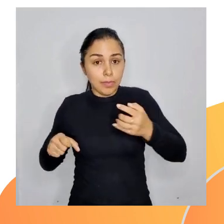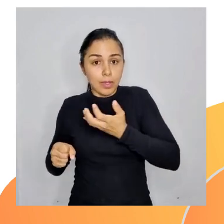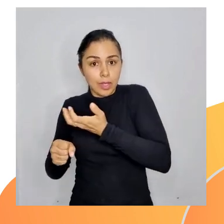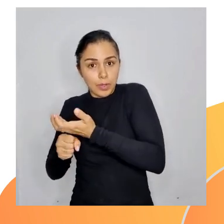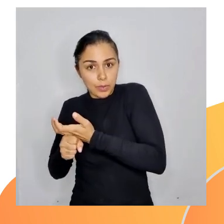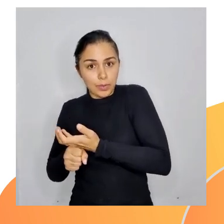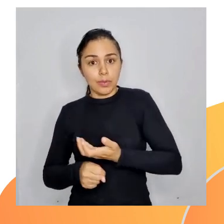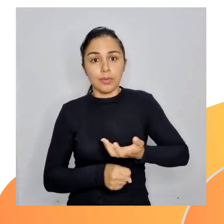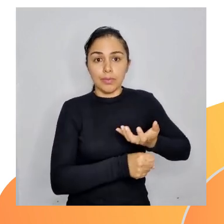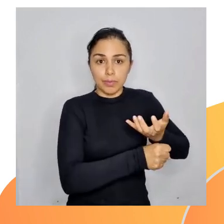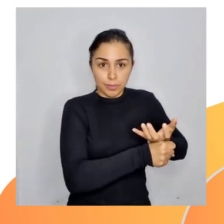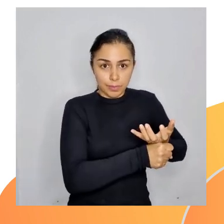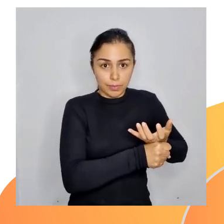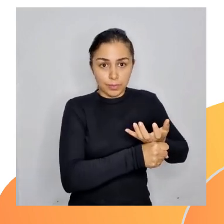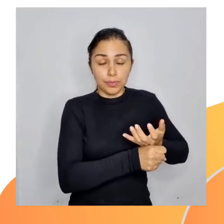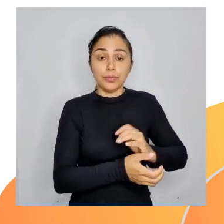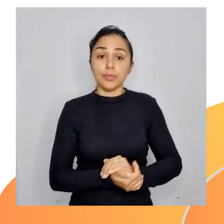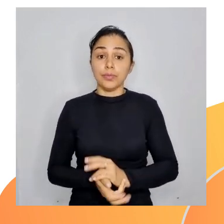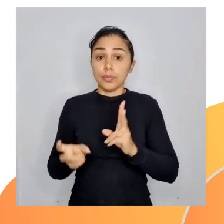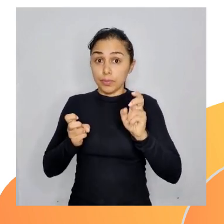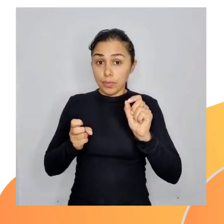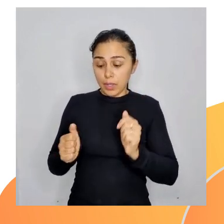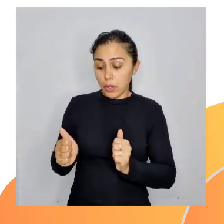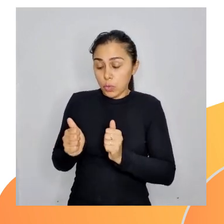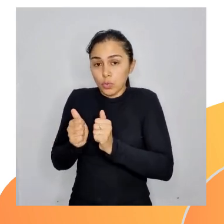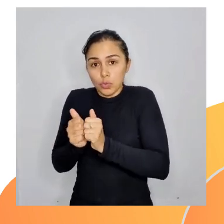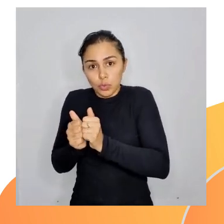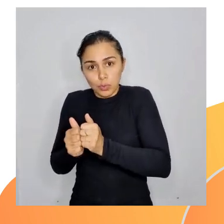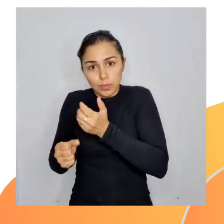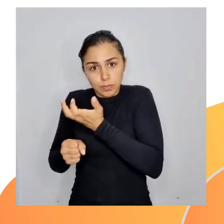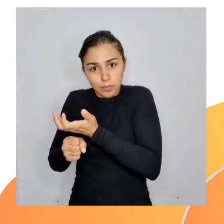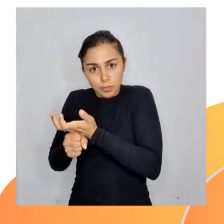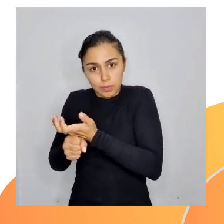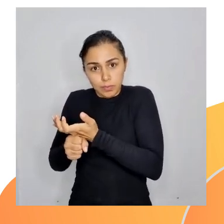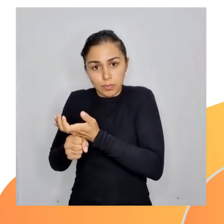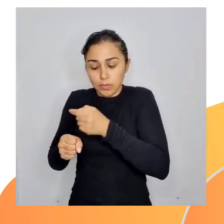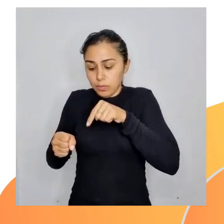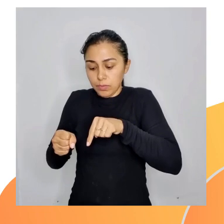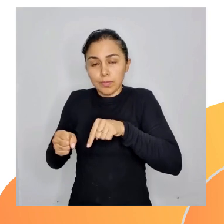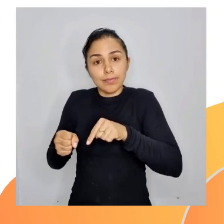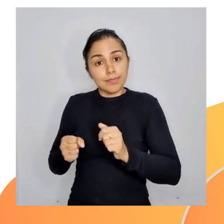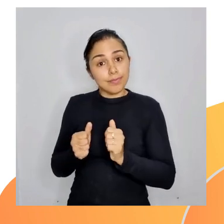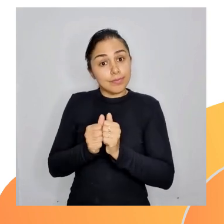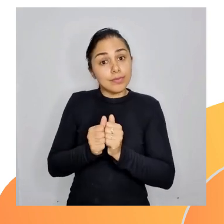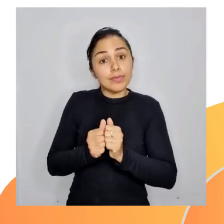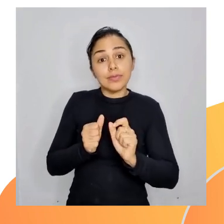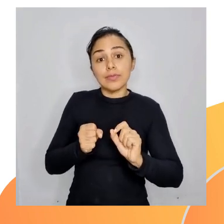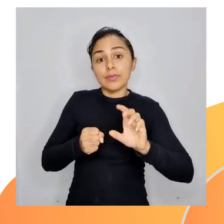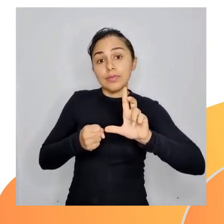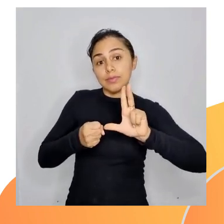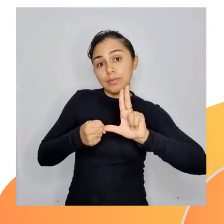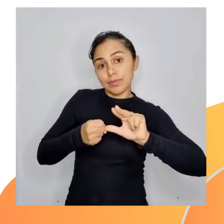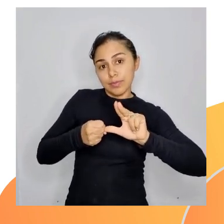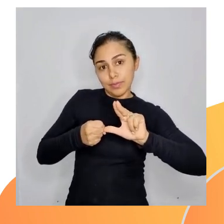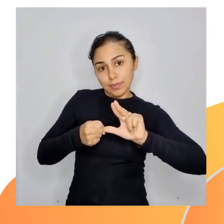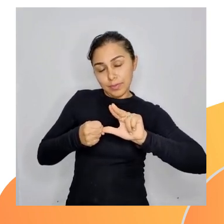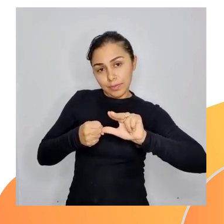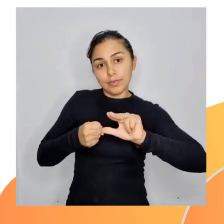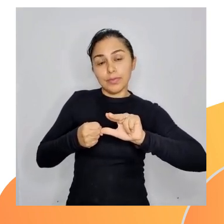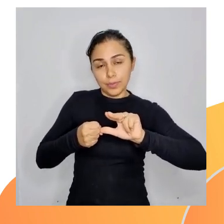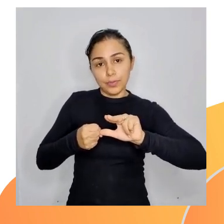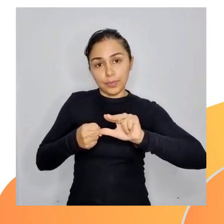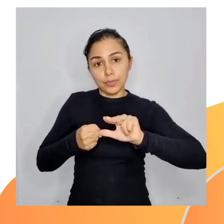ao lado da torre eu tenho o meu cavalo, e aí eu tenho uma sequência que eu